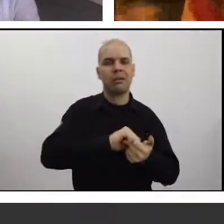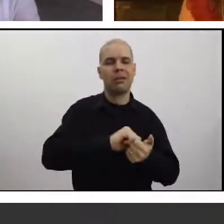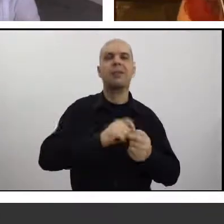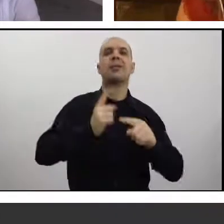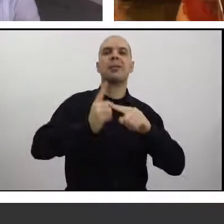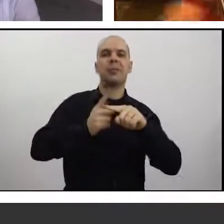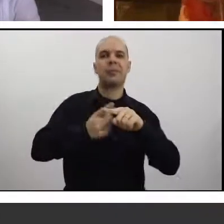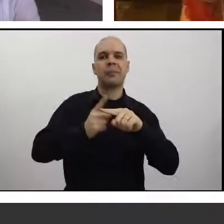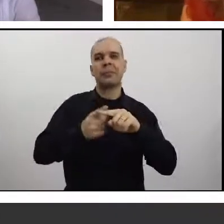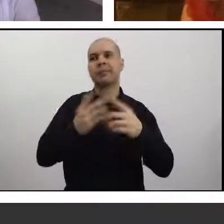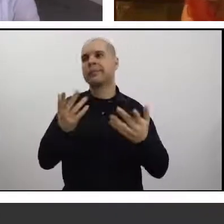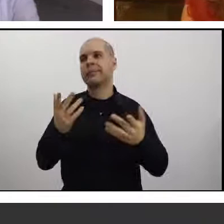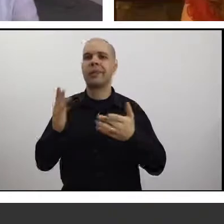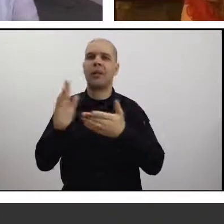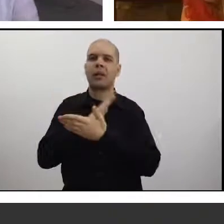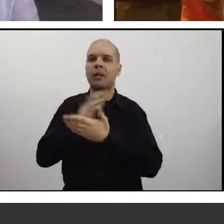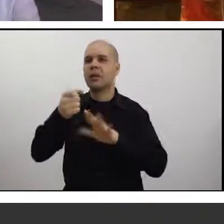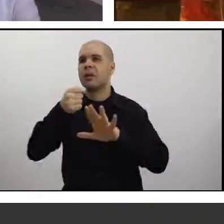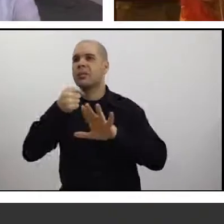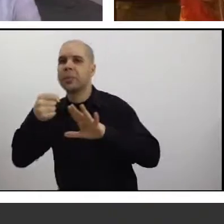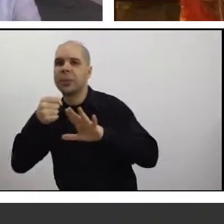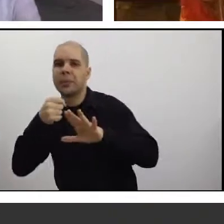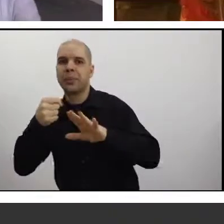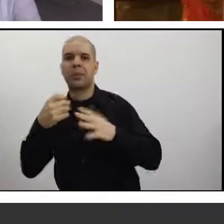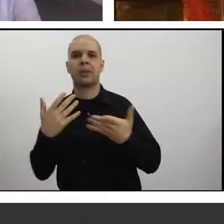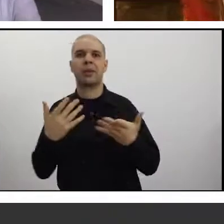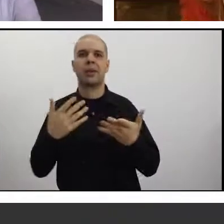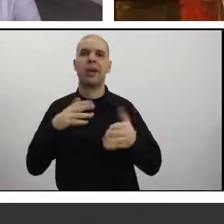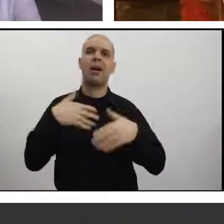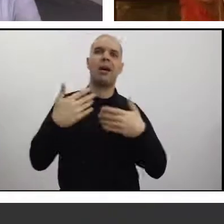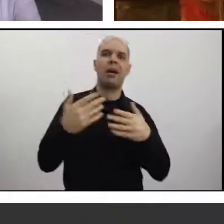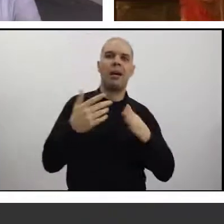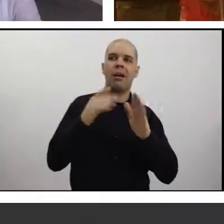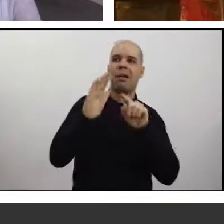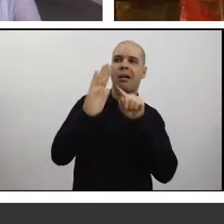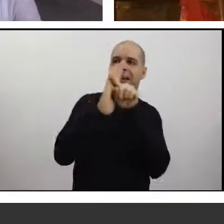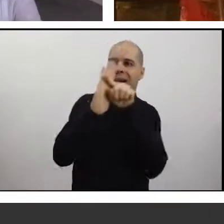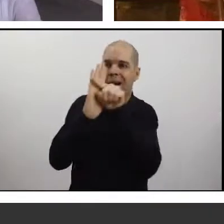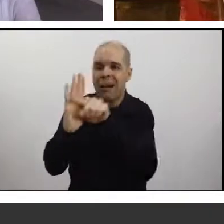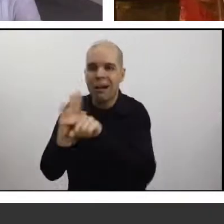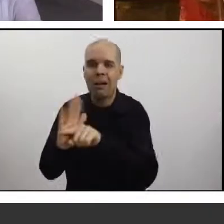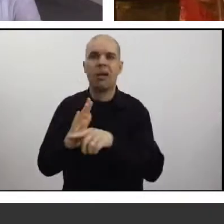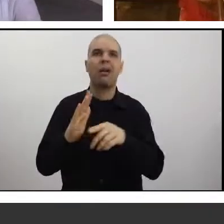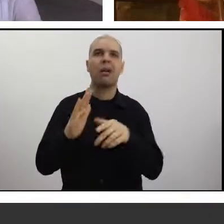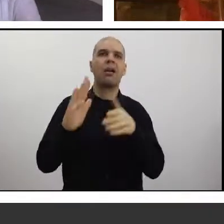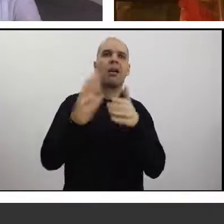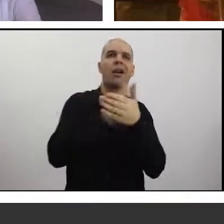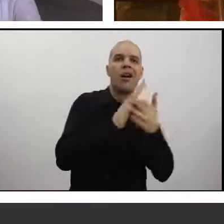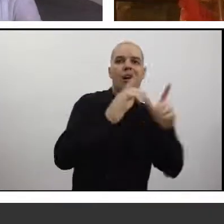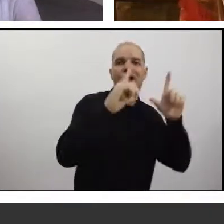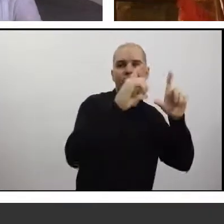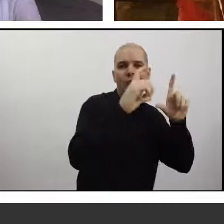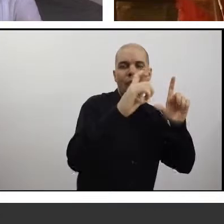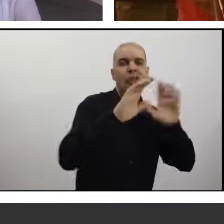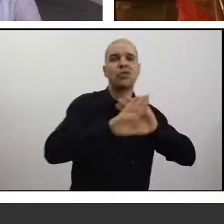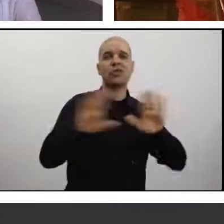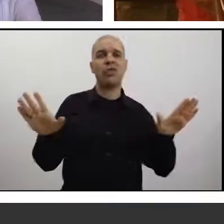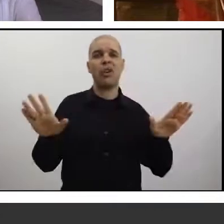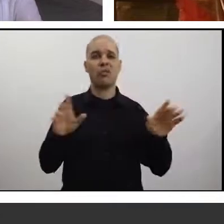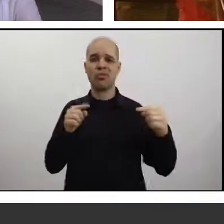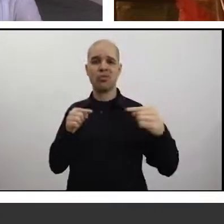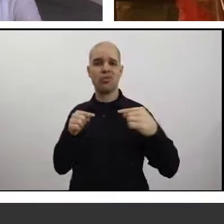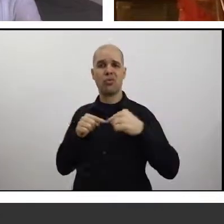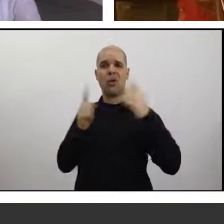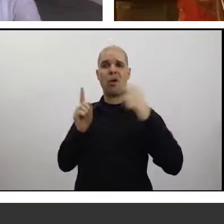ser pílulas em vídeo, que elas deveriam ser fotos. Então, o que decide isso é o